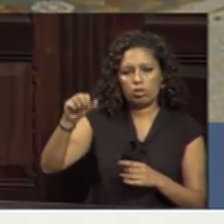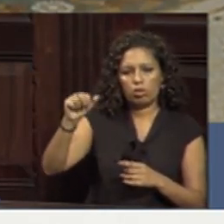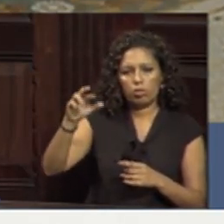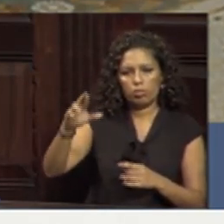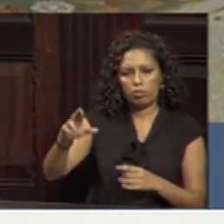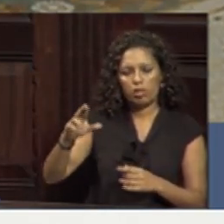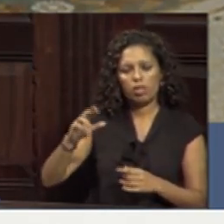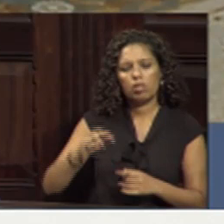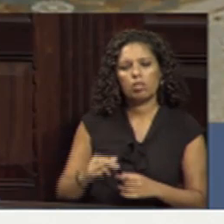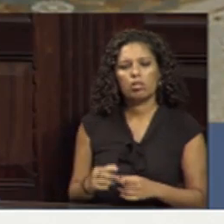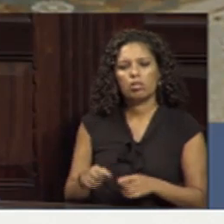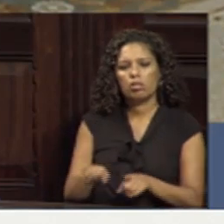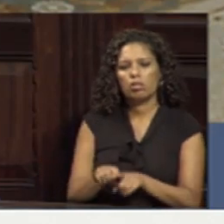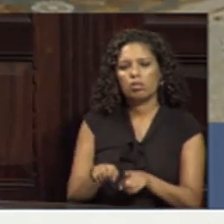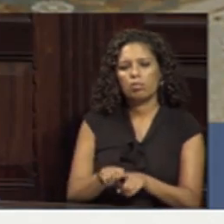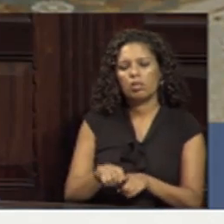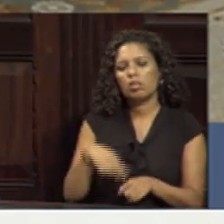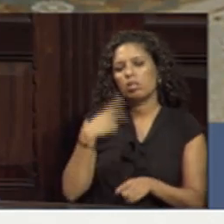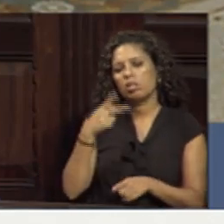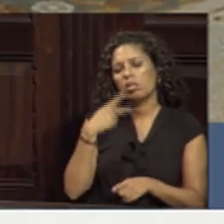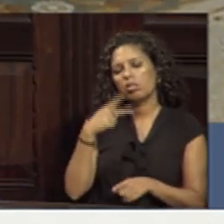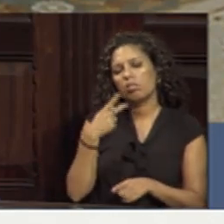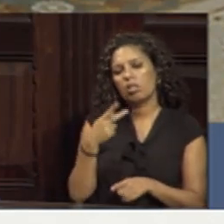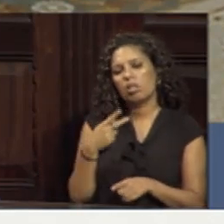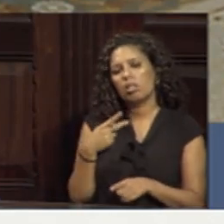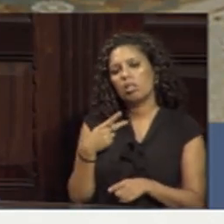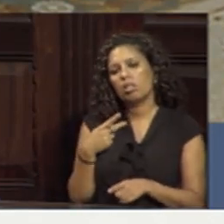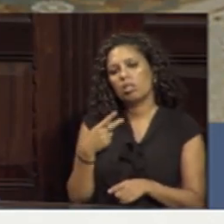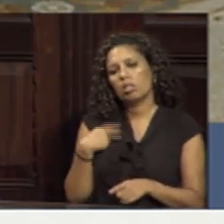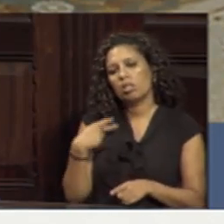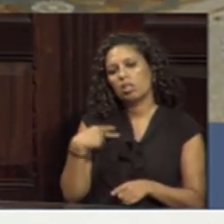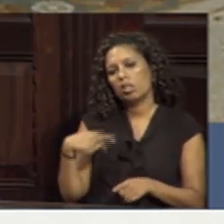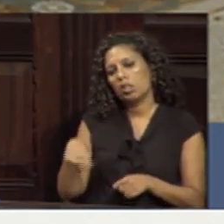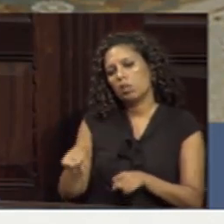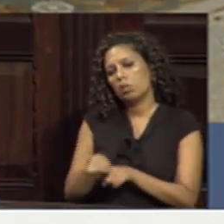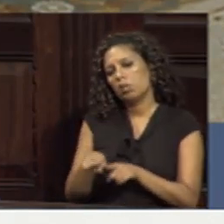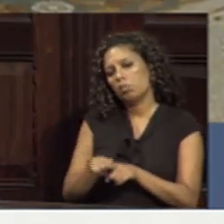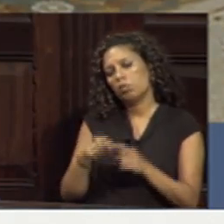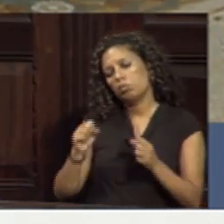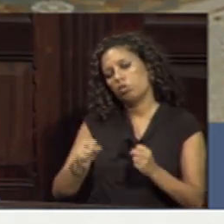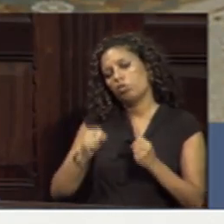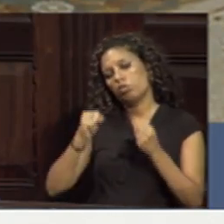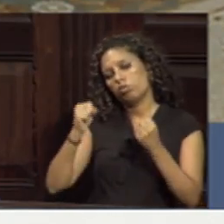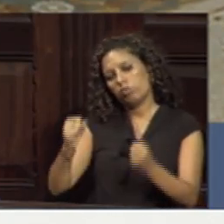e dizer que isso, em relação a mim, que sou um lutador de muitos anos,